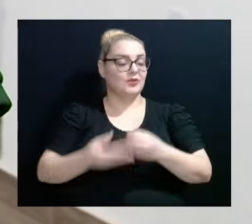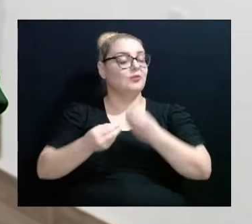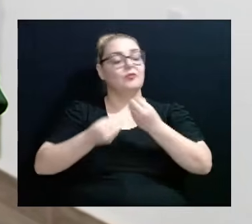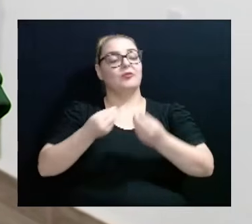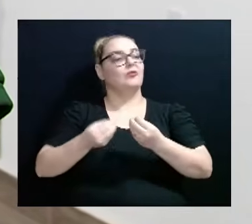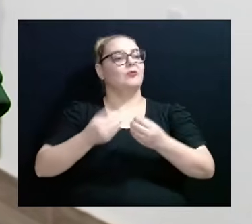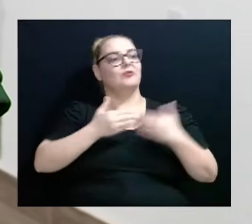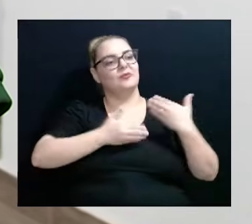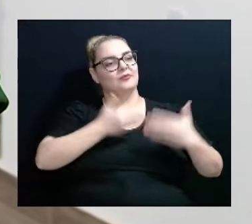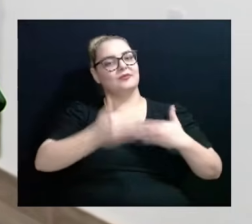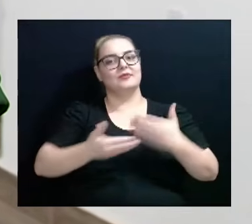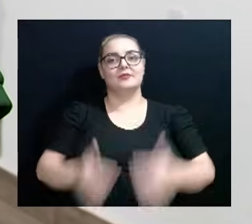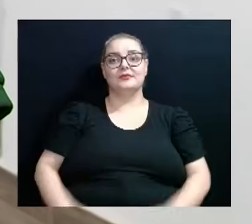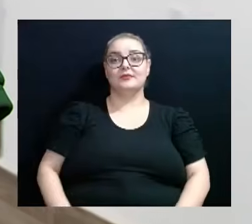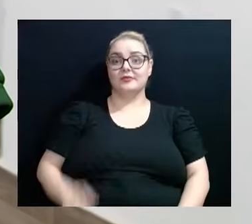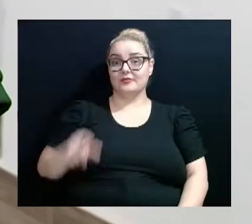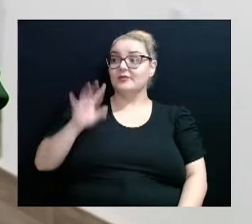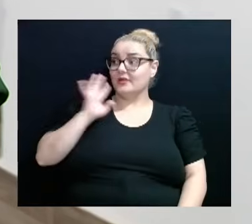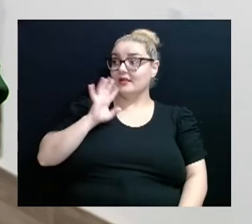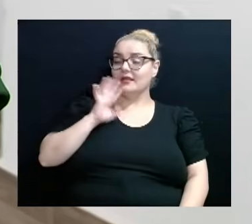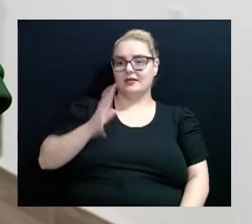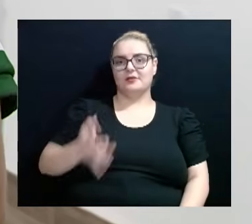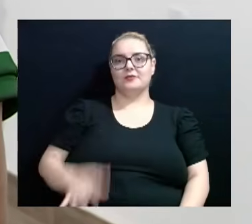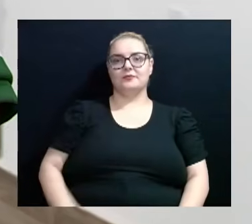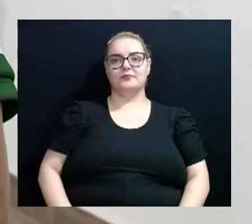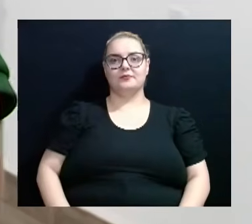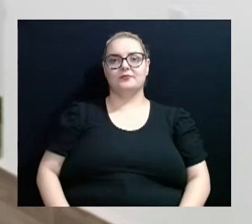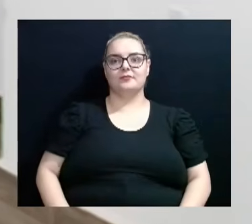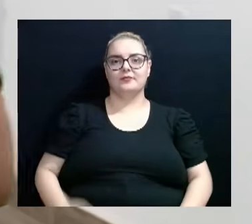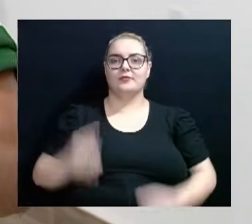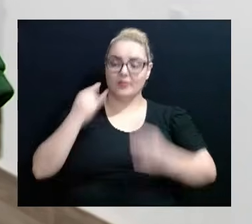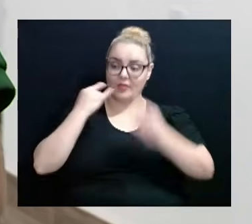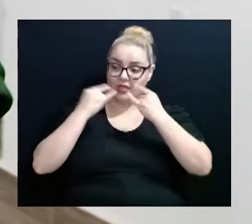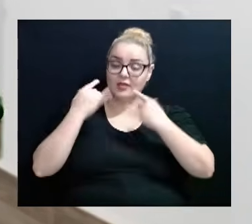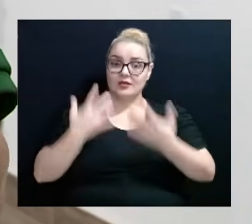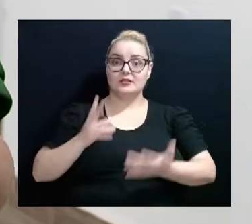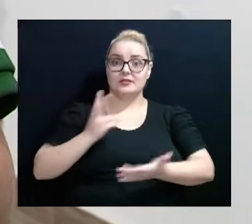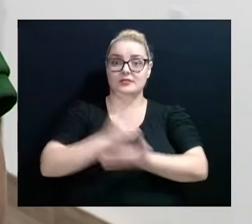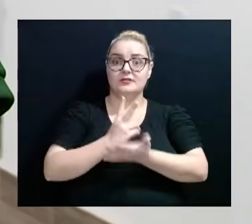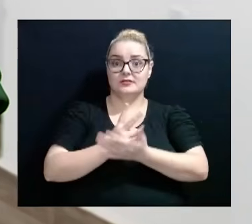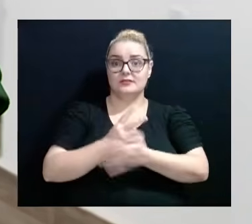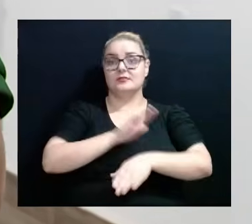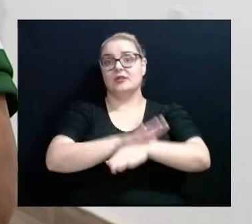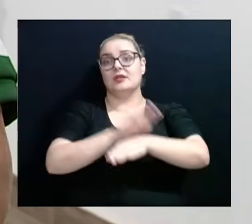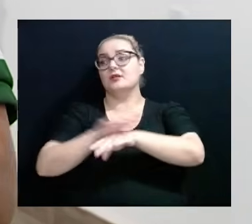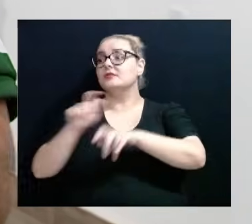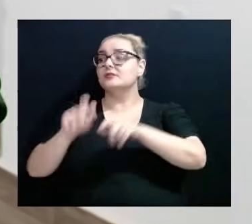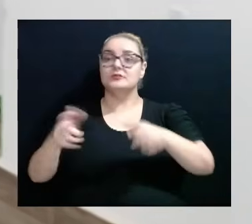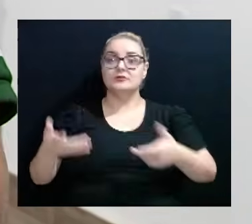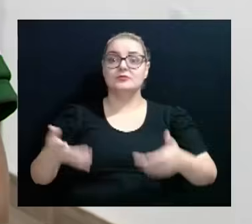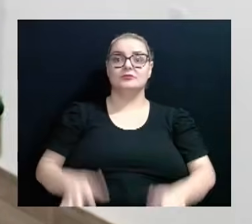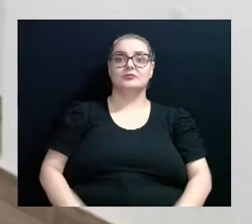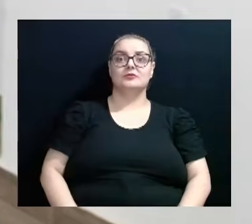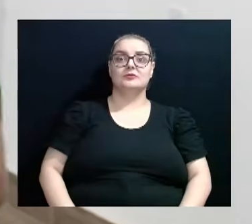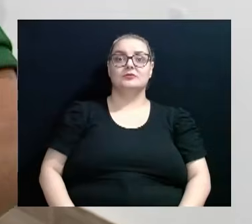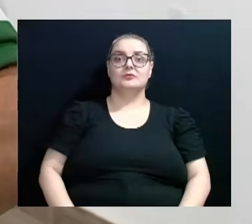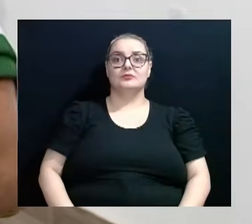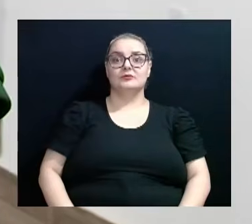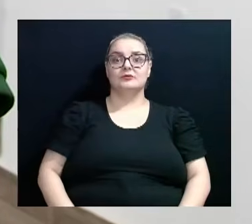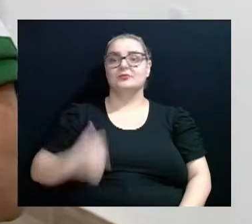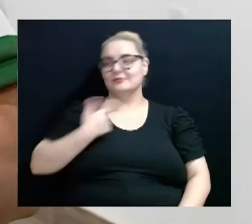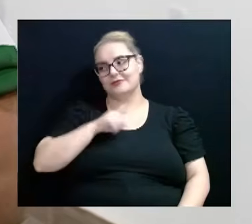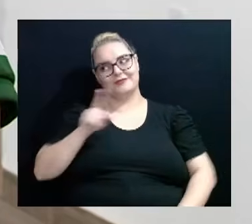das categorias de base, como é que foi essa trajetória? Foi muito legal, vai de interesse, né? Eu sempre tive o interesse de ajudar o